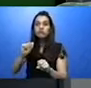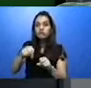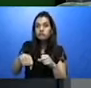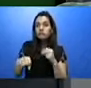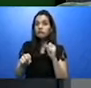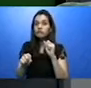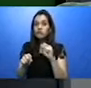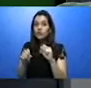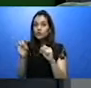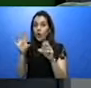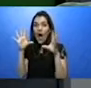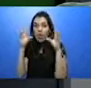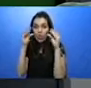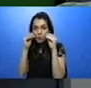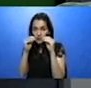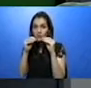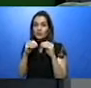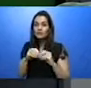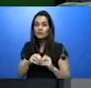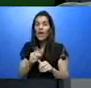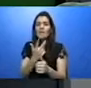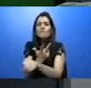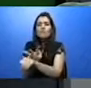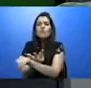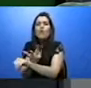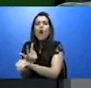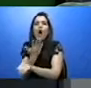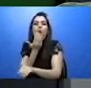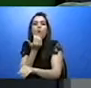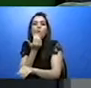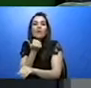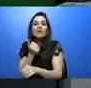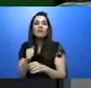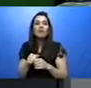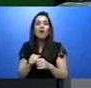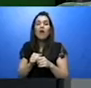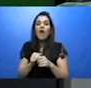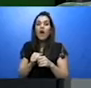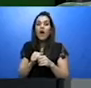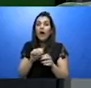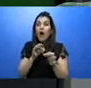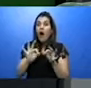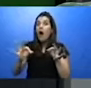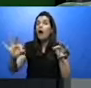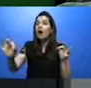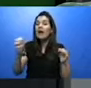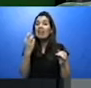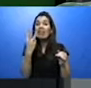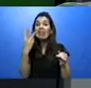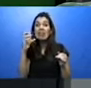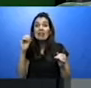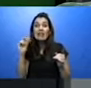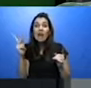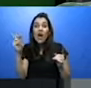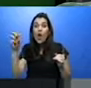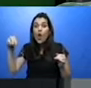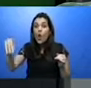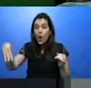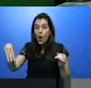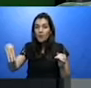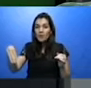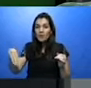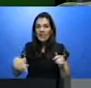animal noturno. E para procurar alimento, ele chega a percorrer até 30 quilômetros. Olha, daqui em Colina,